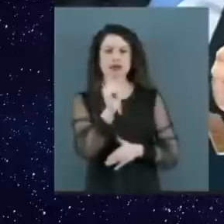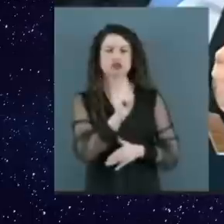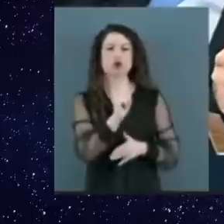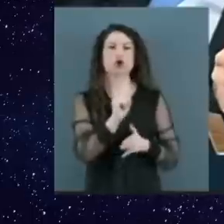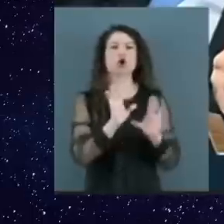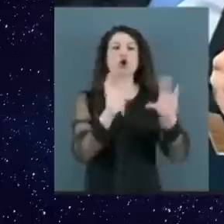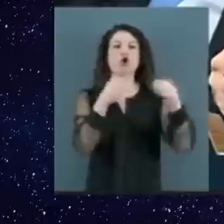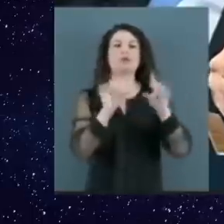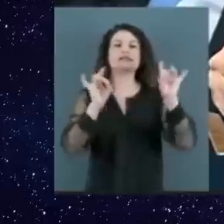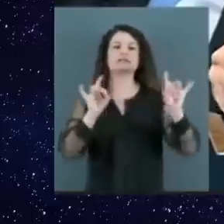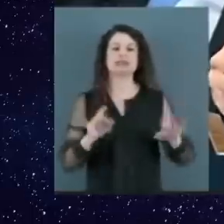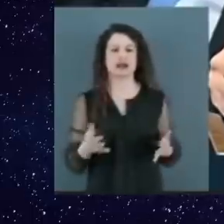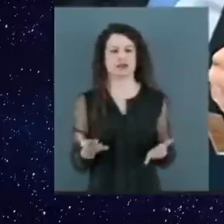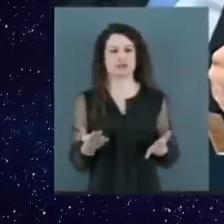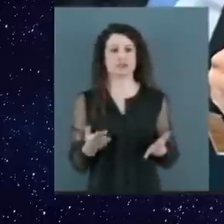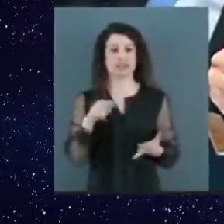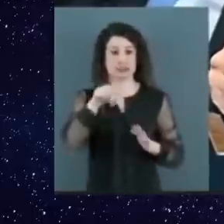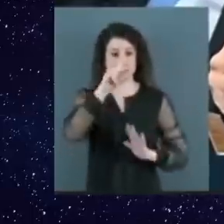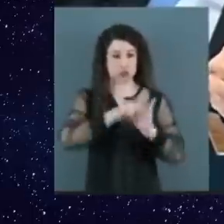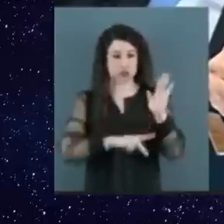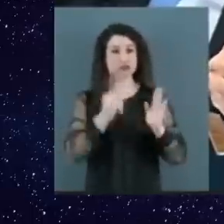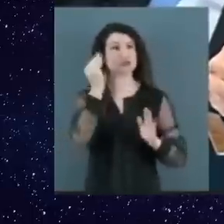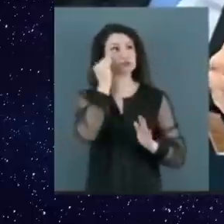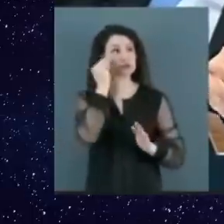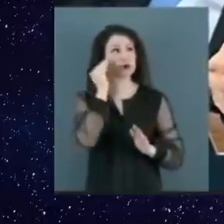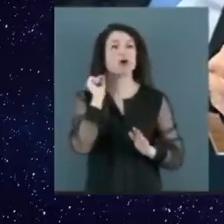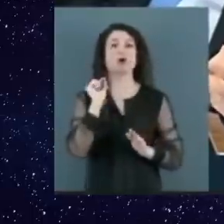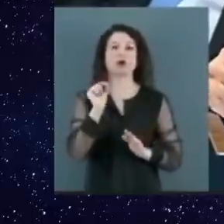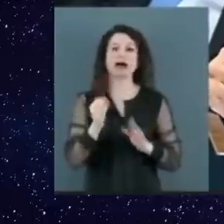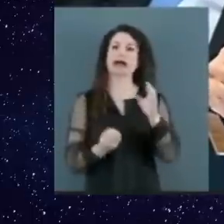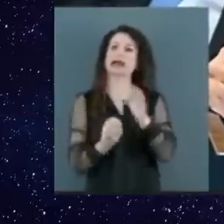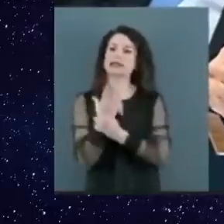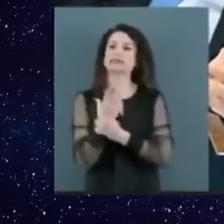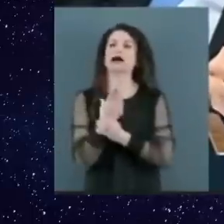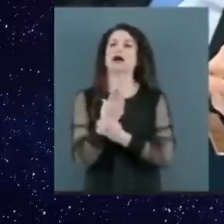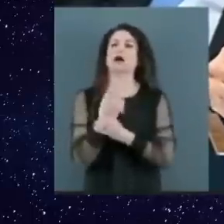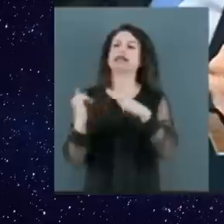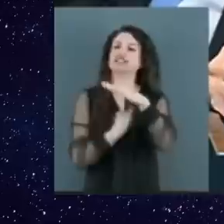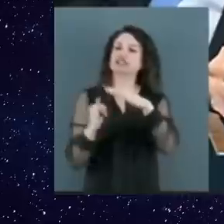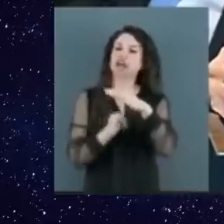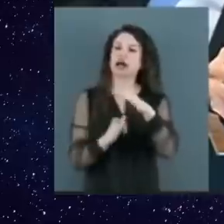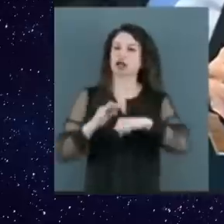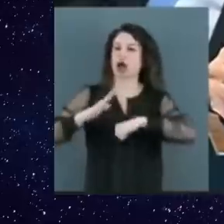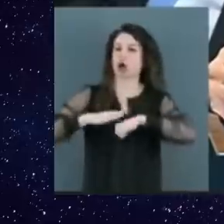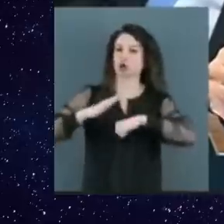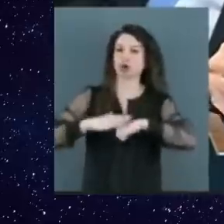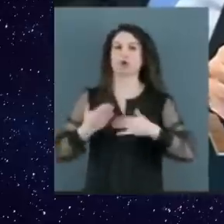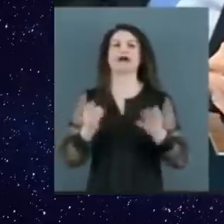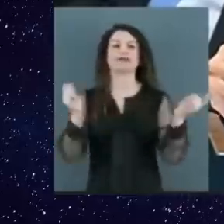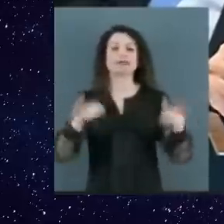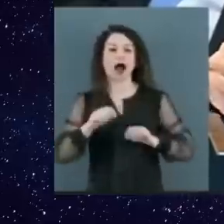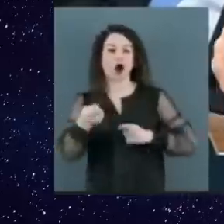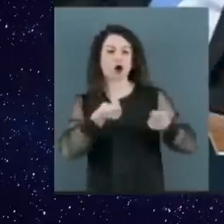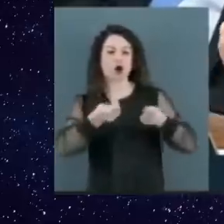Um projeto que previa a criação de uma entidade de supervisão autônoma para controlar a internet, sem